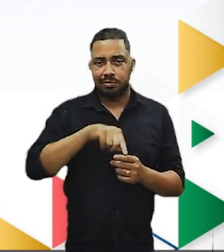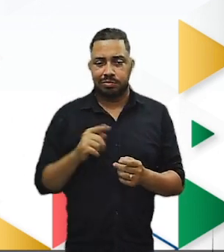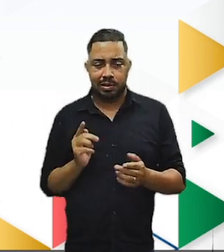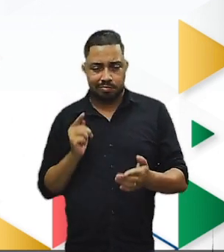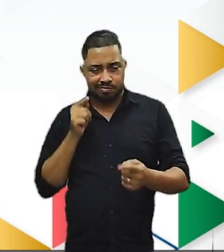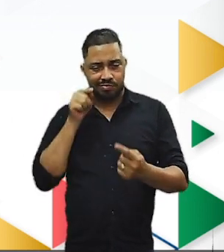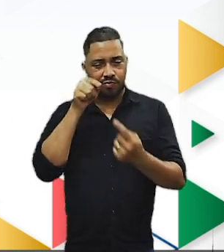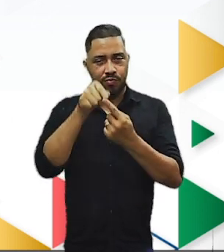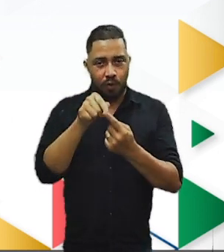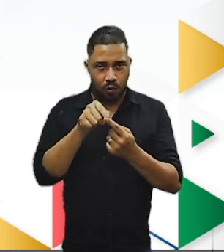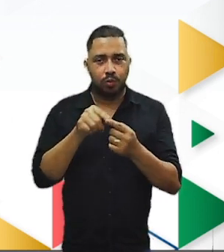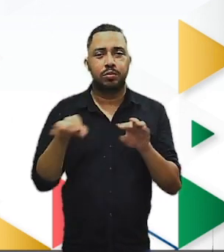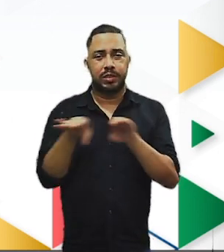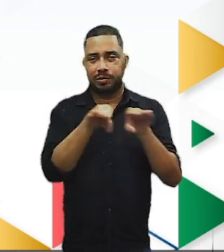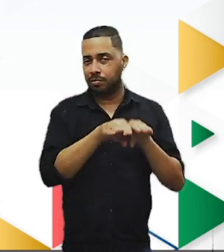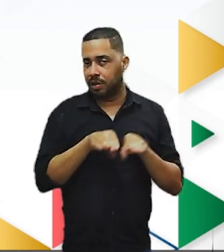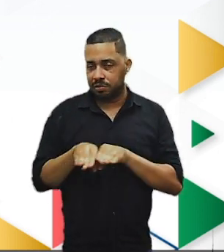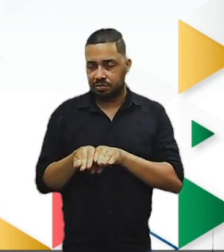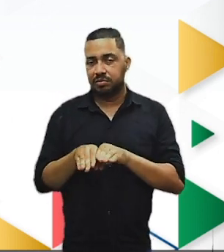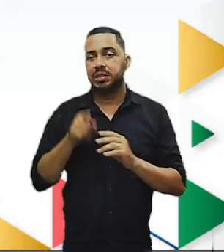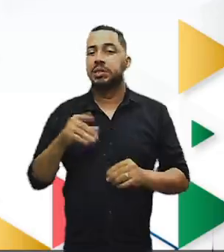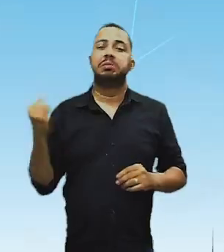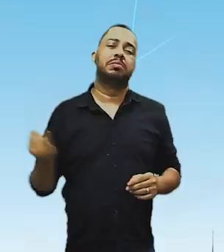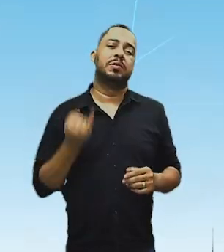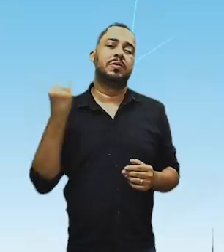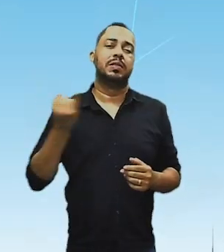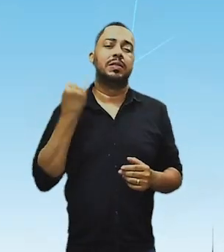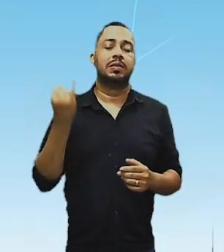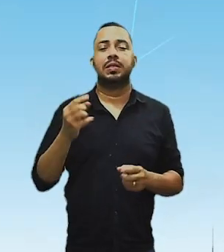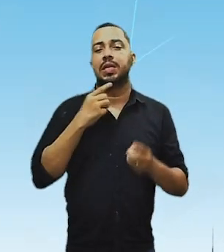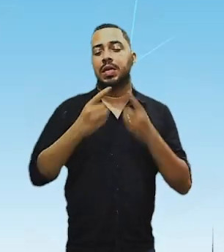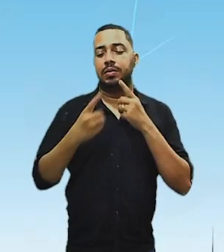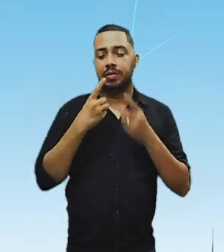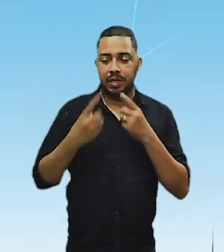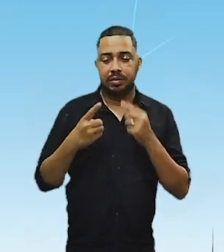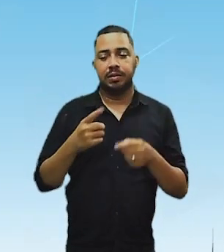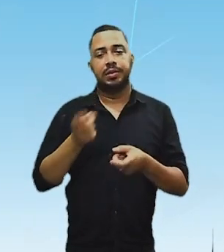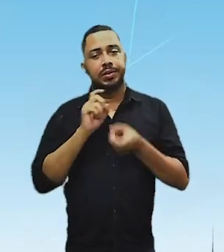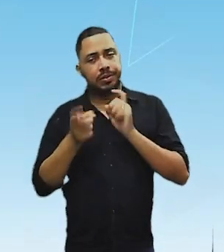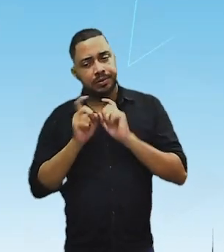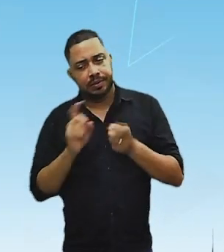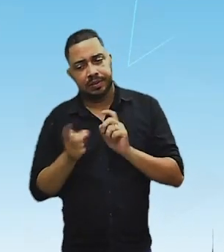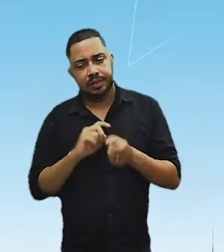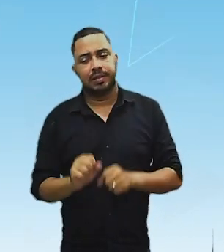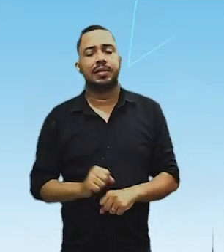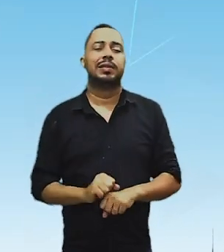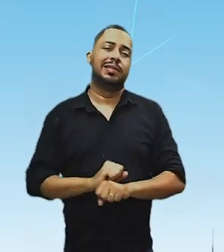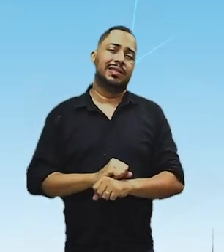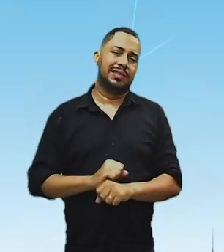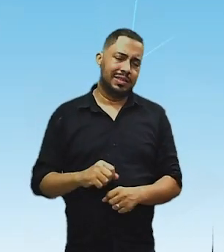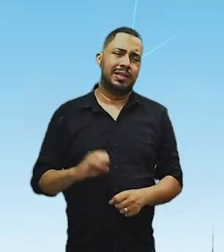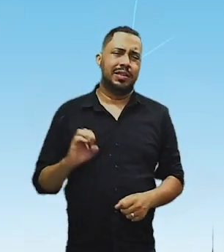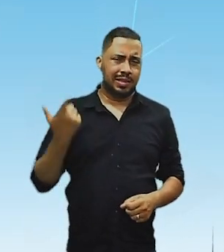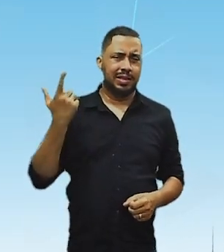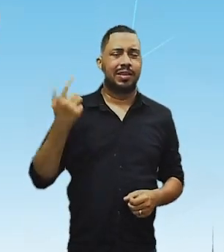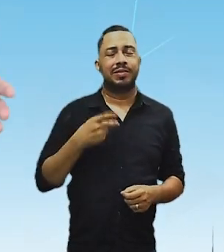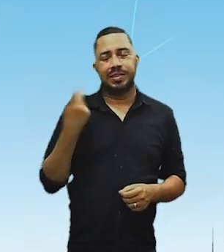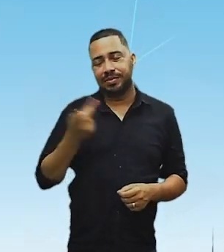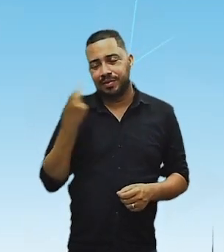Então, isso aí é um ponto importantíssimo em um diálogo, em uma discussão. Claro, quando nós falamos aqui